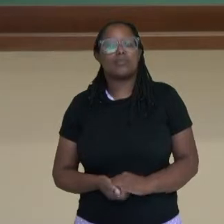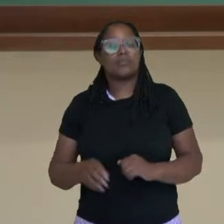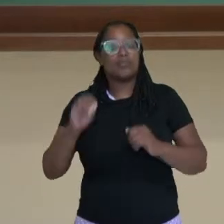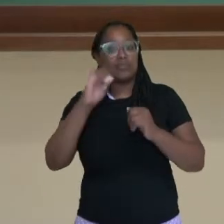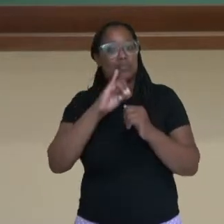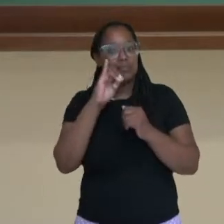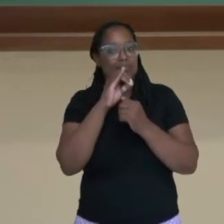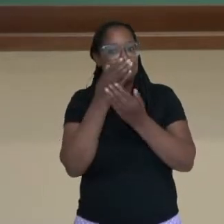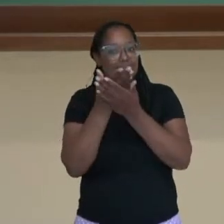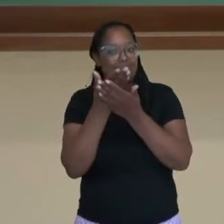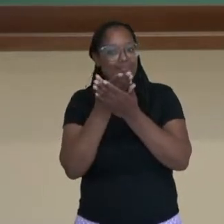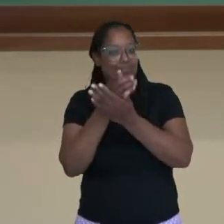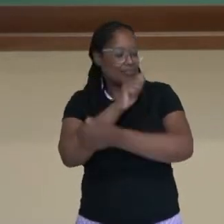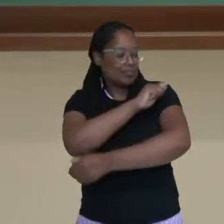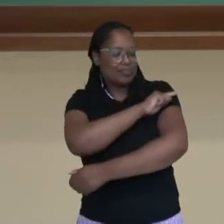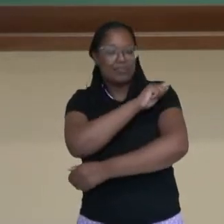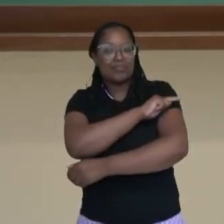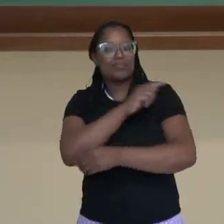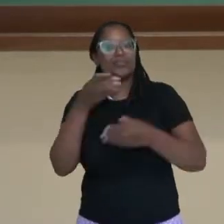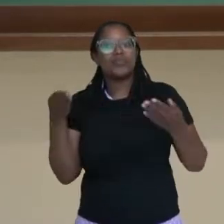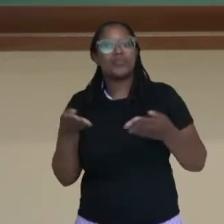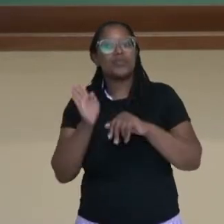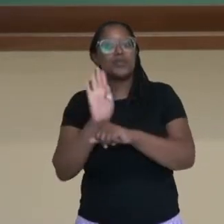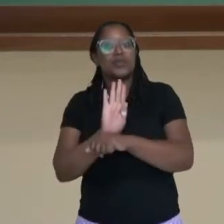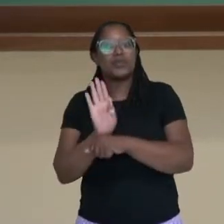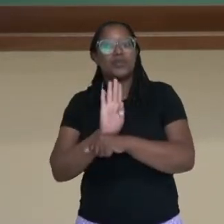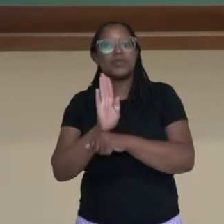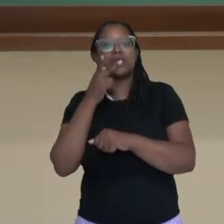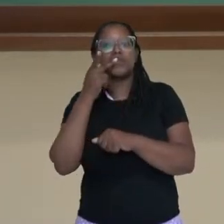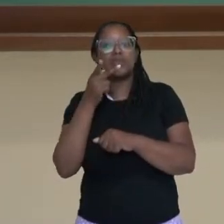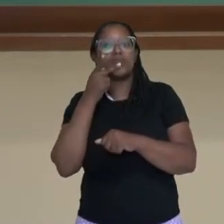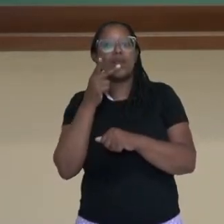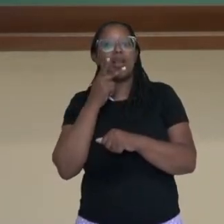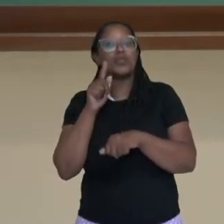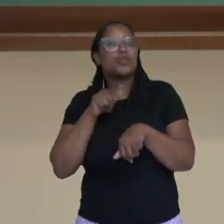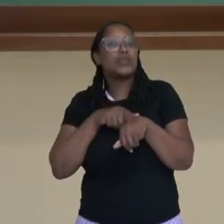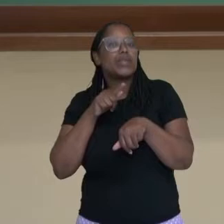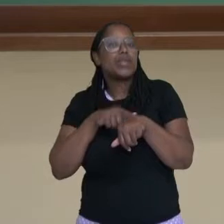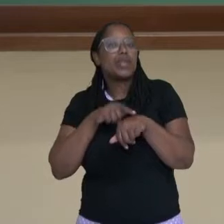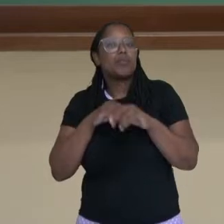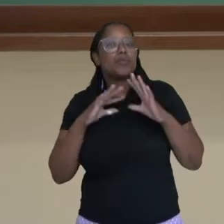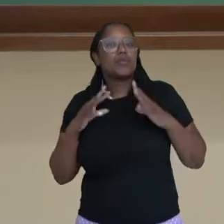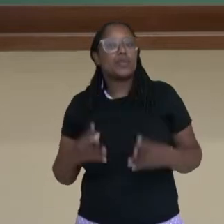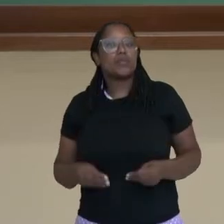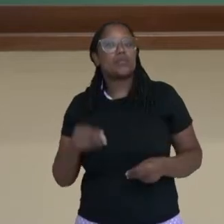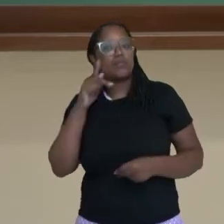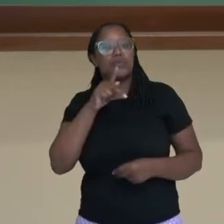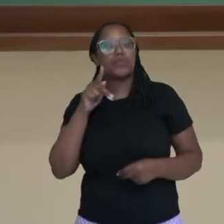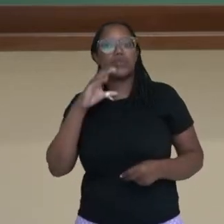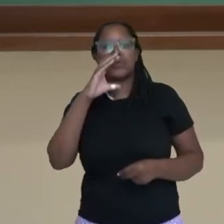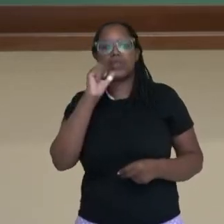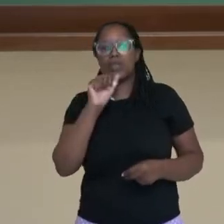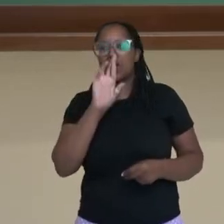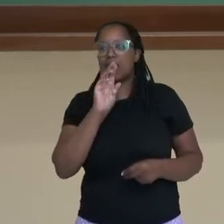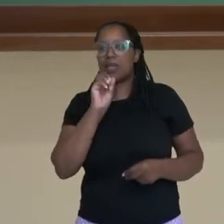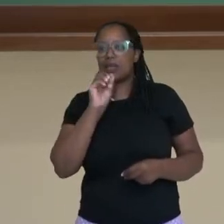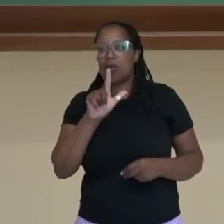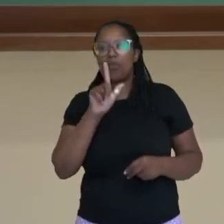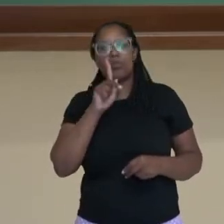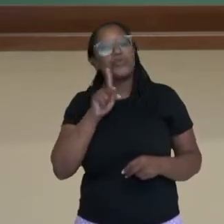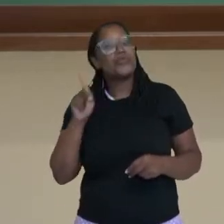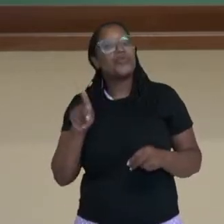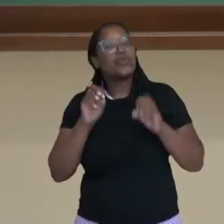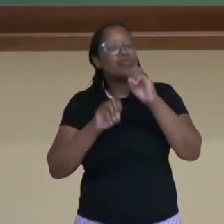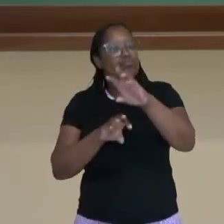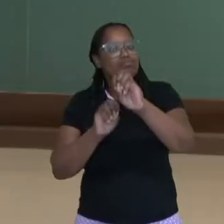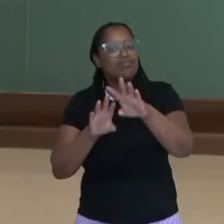Olá, estudantes do 7º ano. Neste vídeo vamos falar sobre temporalidade sagrada. Sou a professora Carol, professora de ensino religioso, então